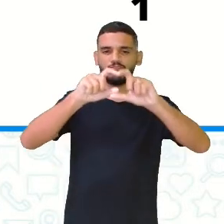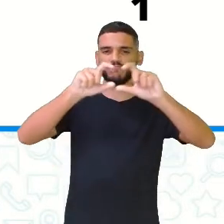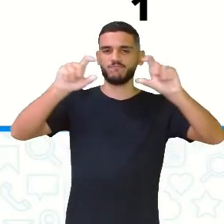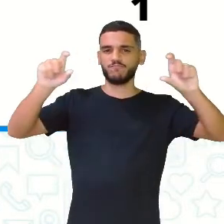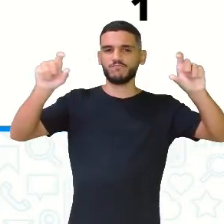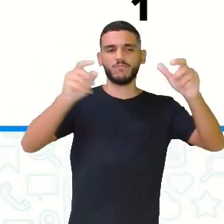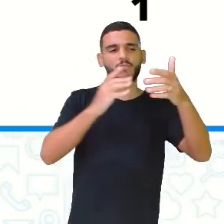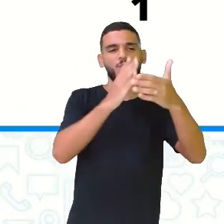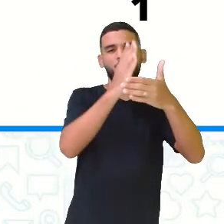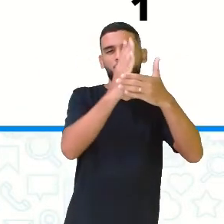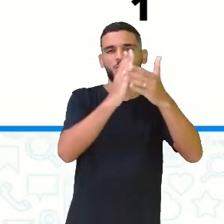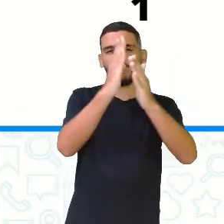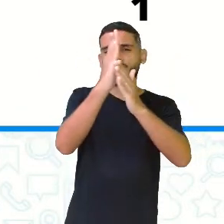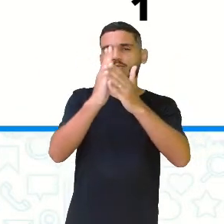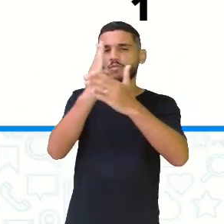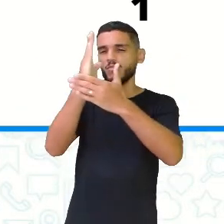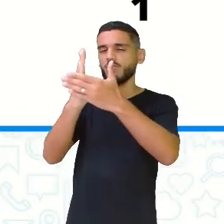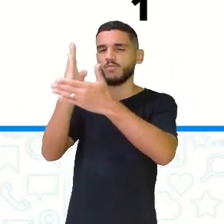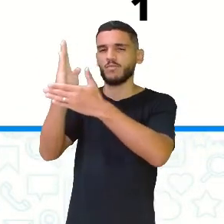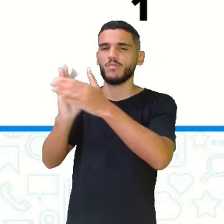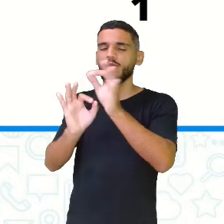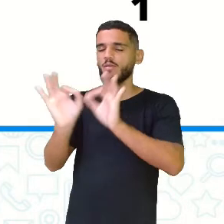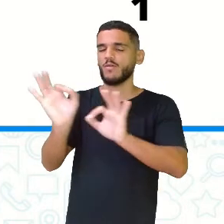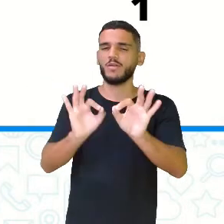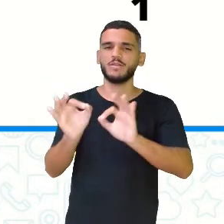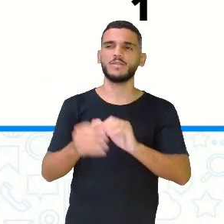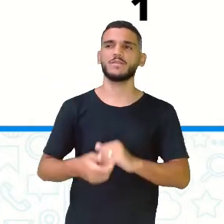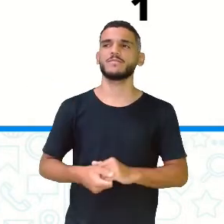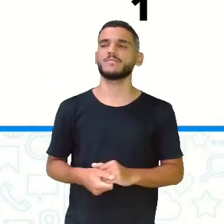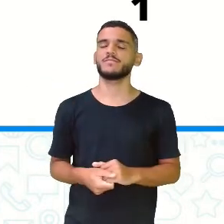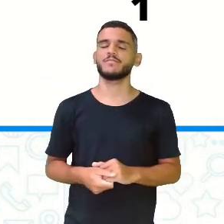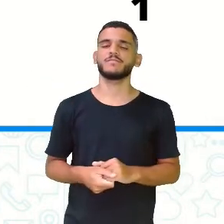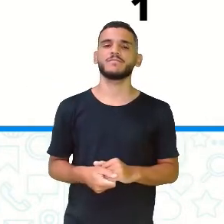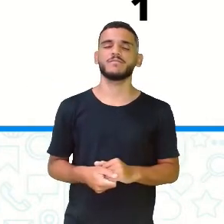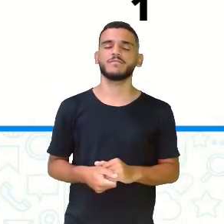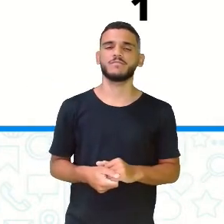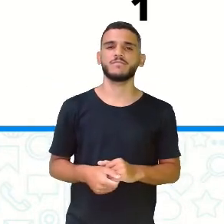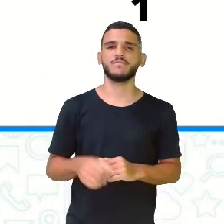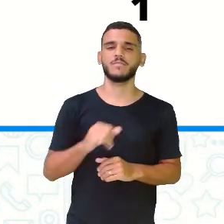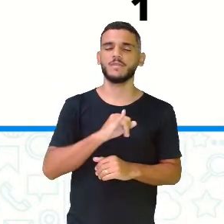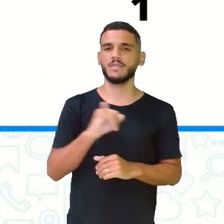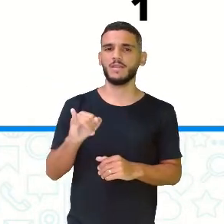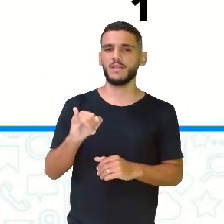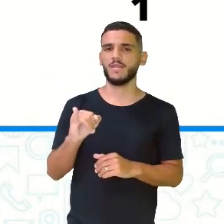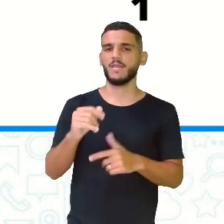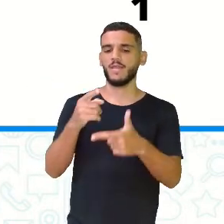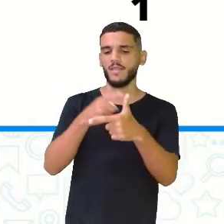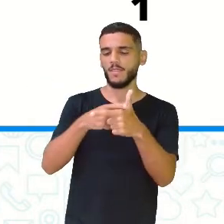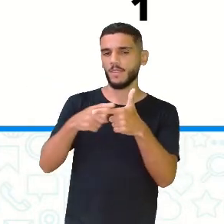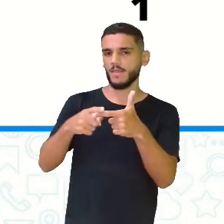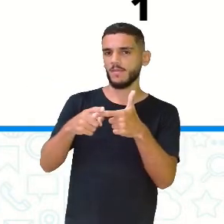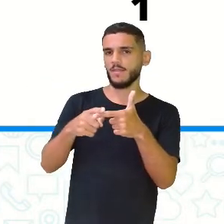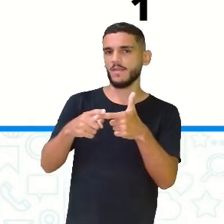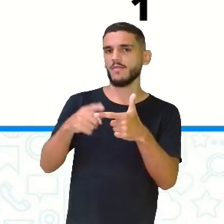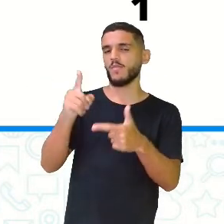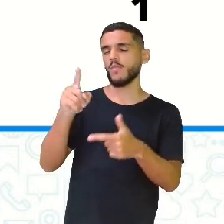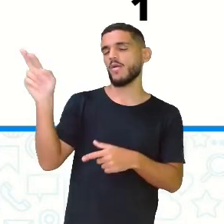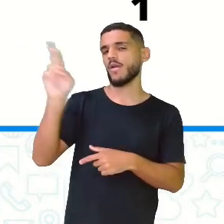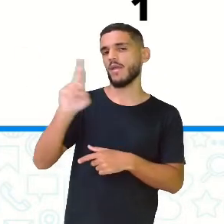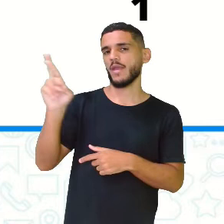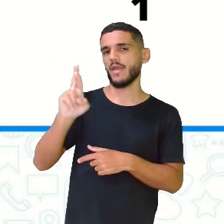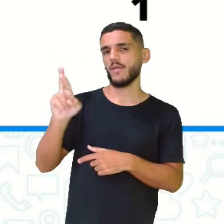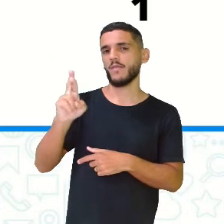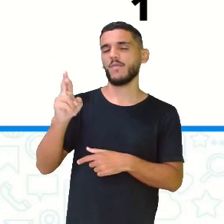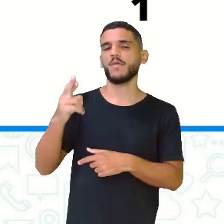1/4. Eu preciso dividir em 4 partes. Se eu dividir o meu real em 4 partes, eu tenho 4 moedas de